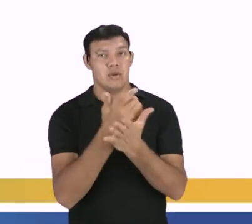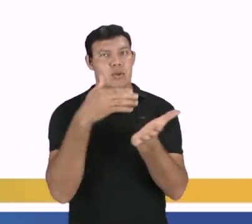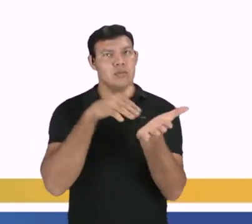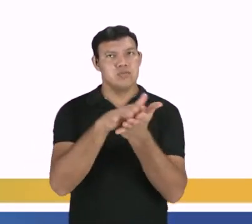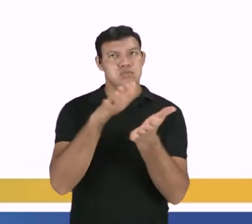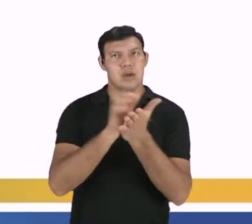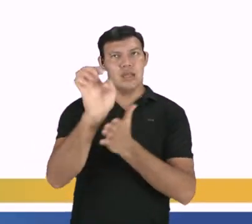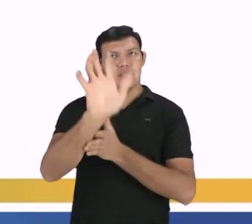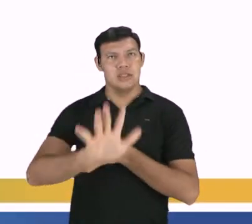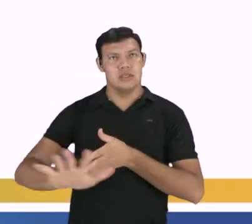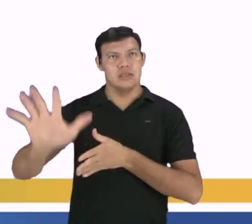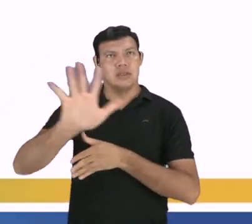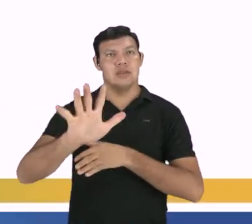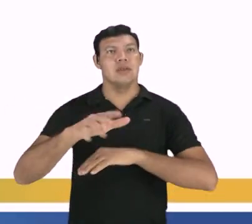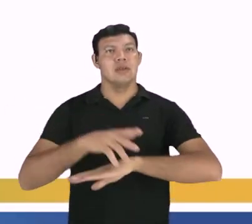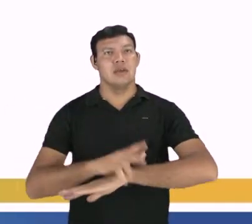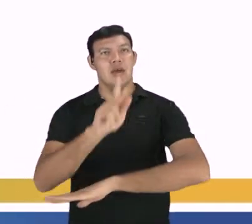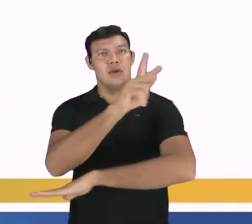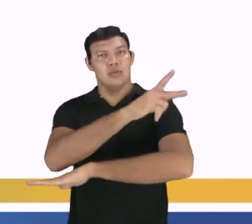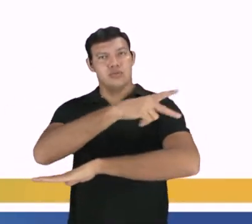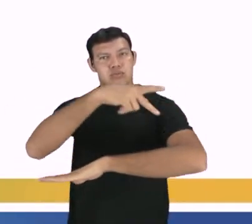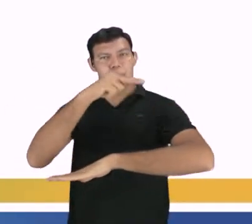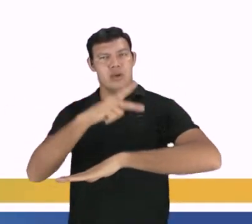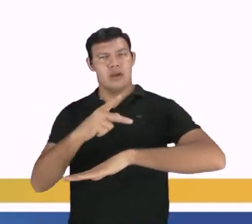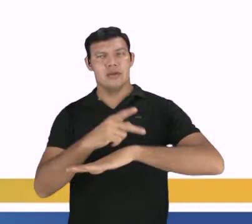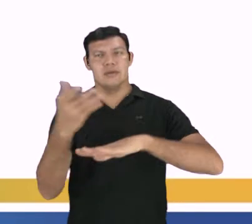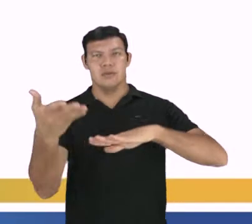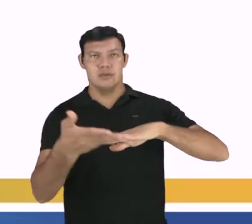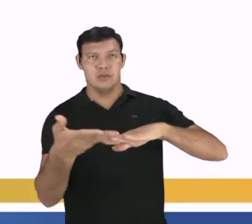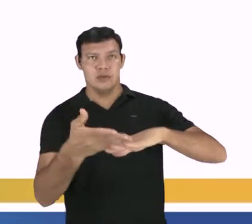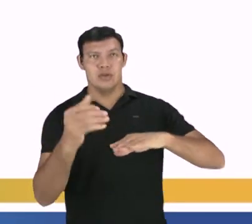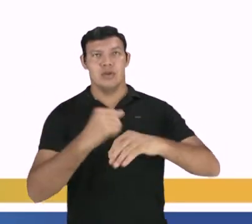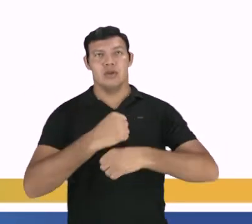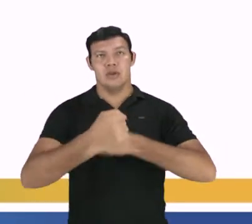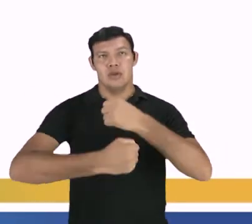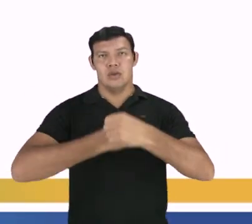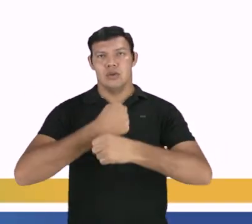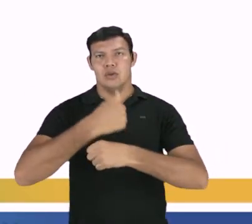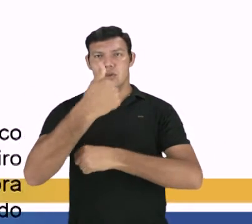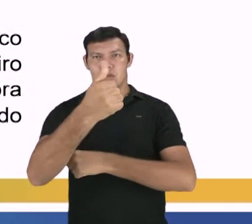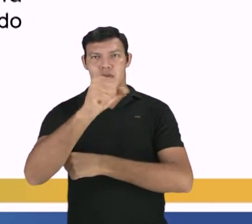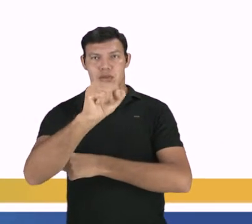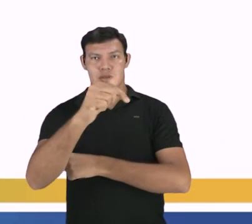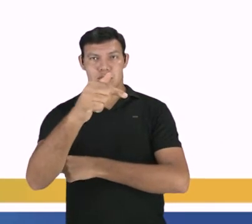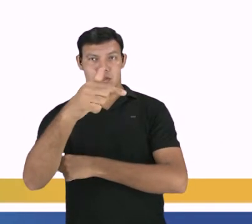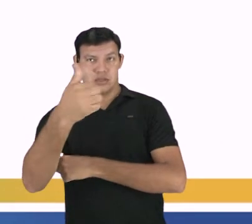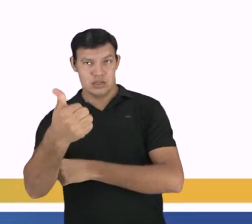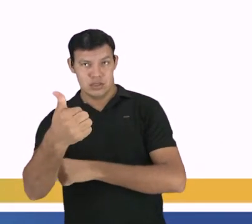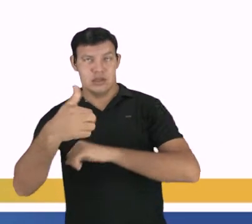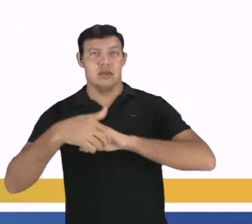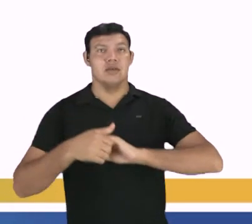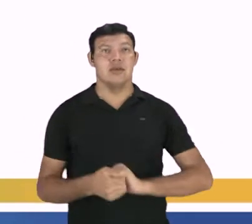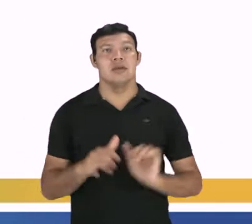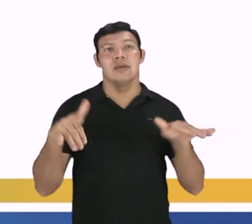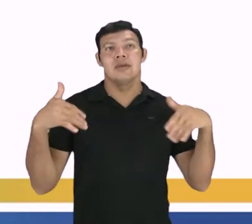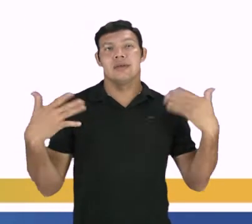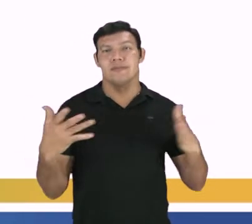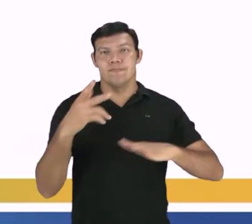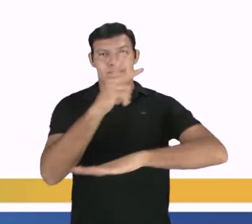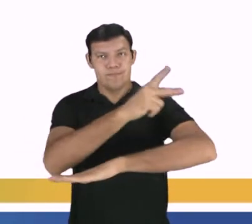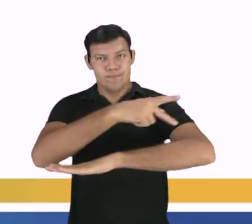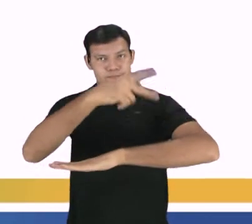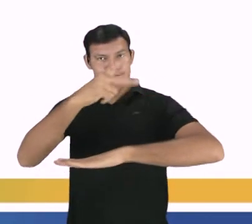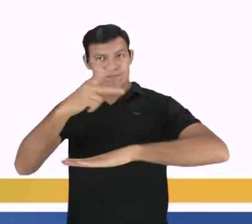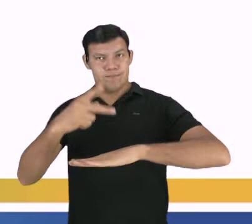Europa foi o Parnasse Contemporâneo, em 1871. Então, o